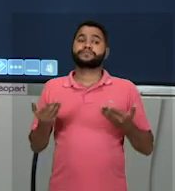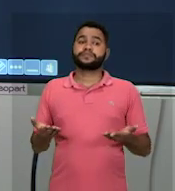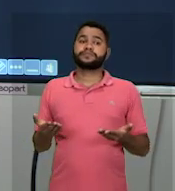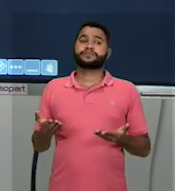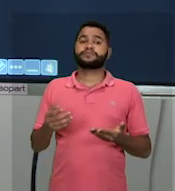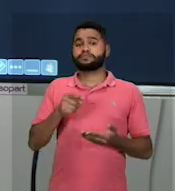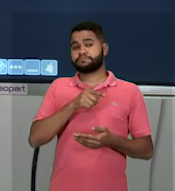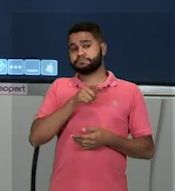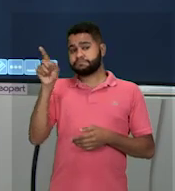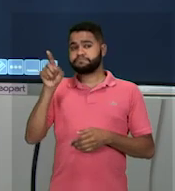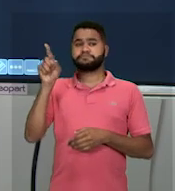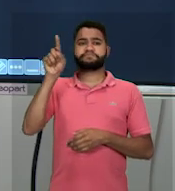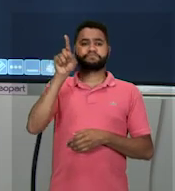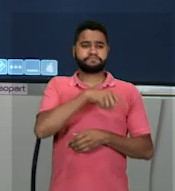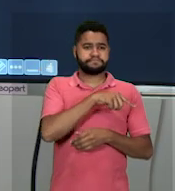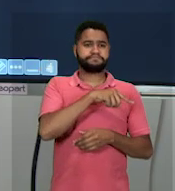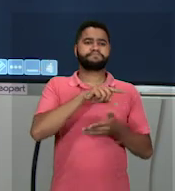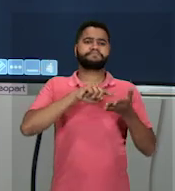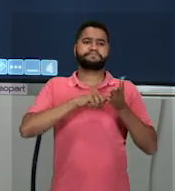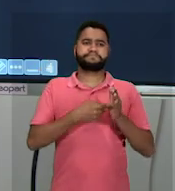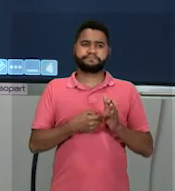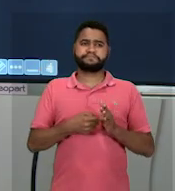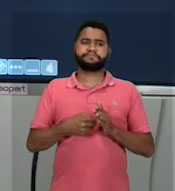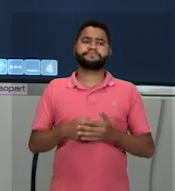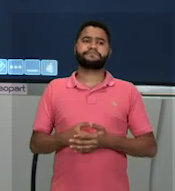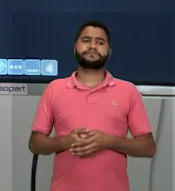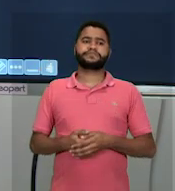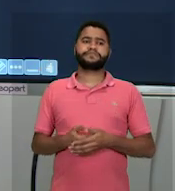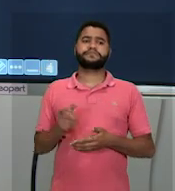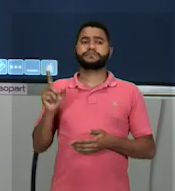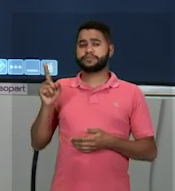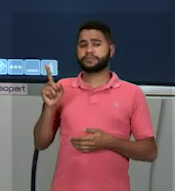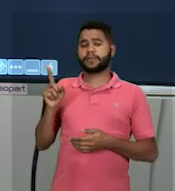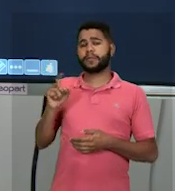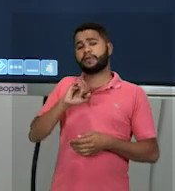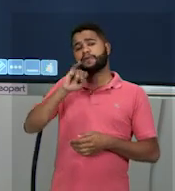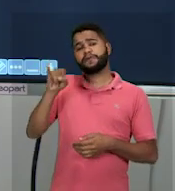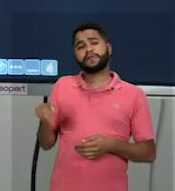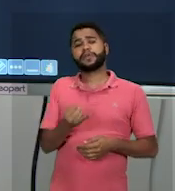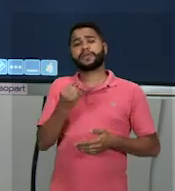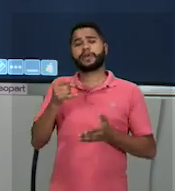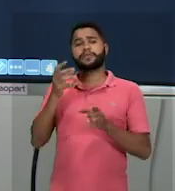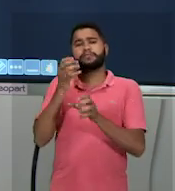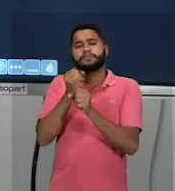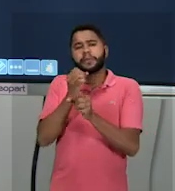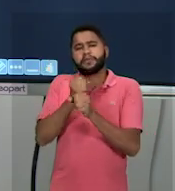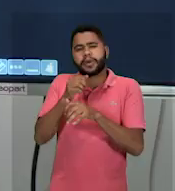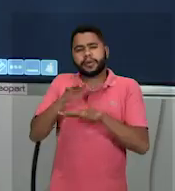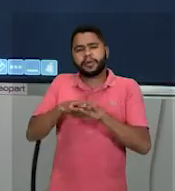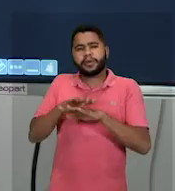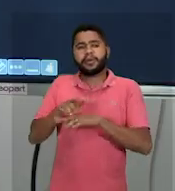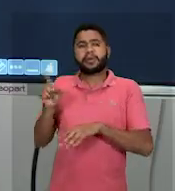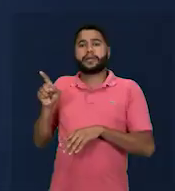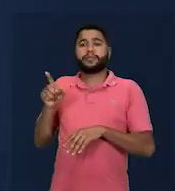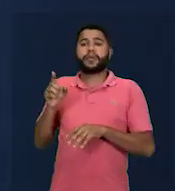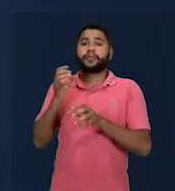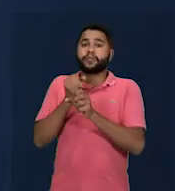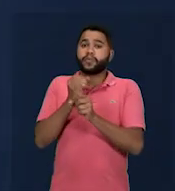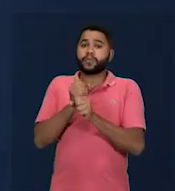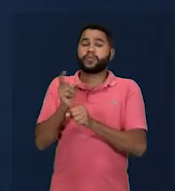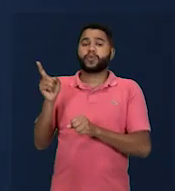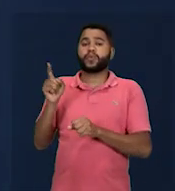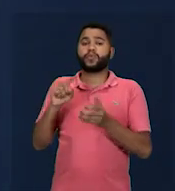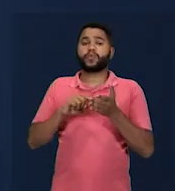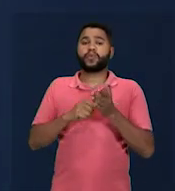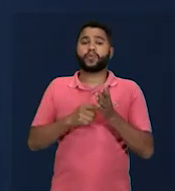multiplicando cruzado, né? 1 vezes y dá y mesmo. E aqui a vantagem da notação científica. Né? Para multiplicar esse número